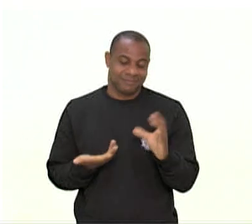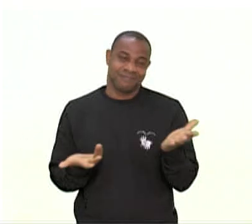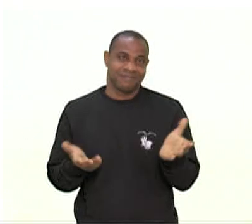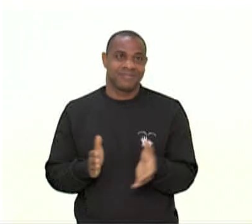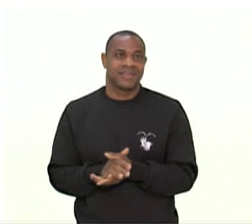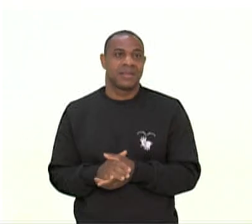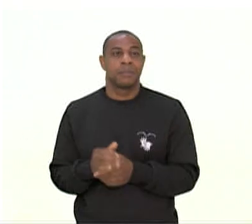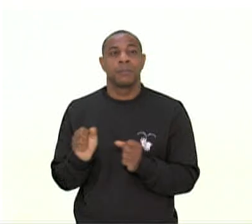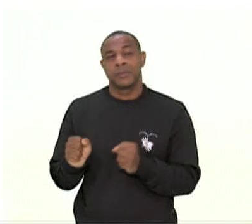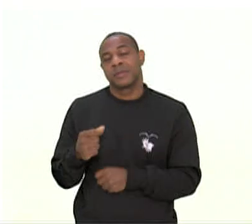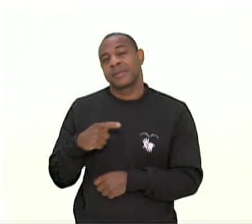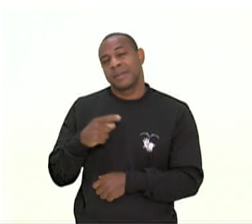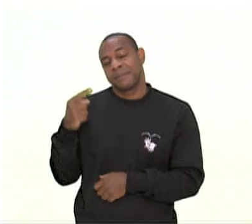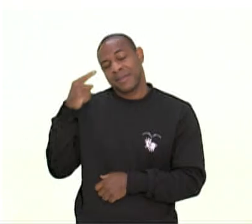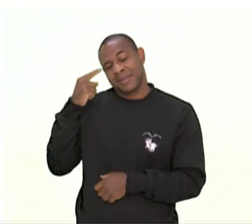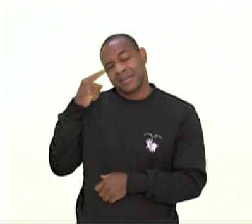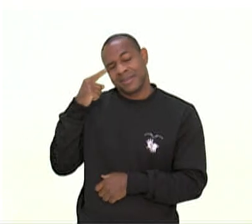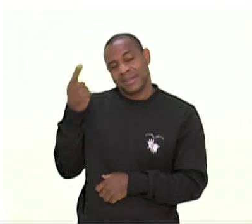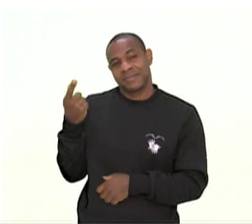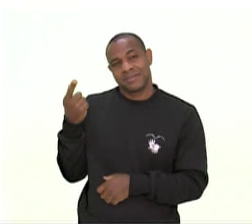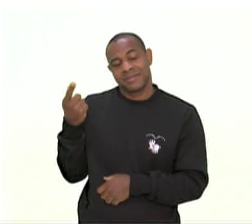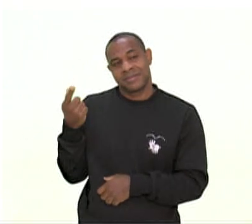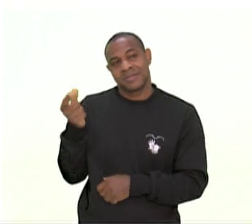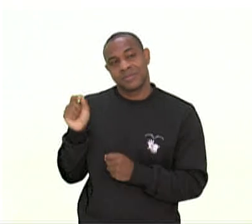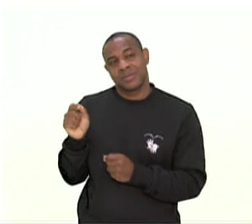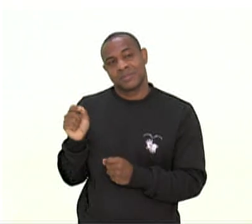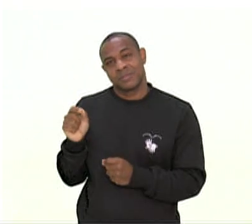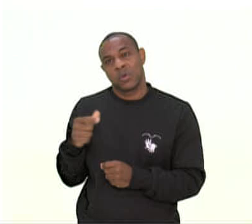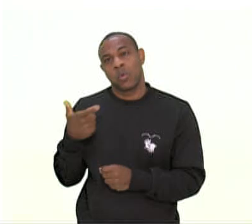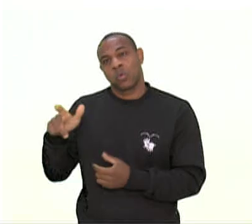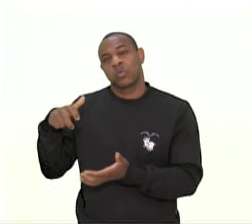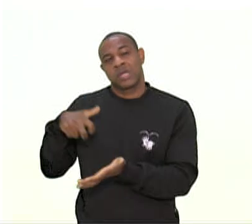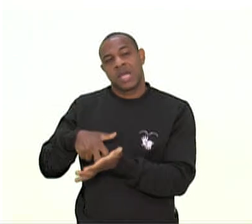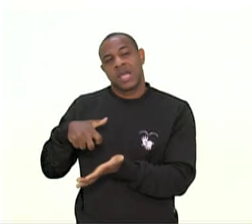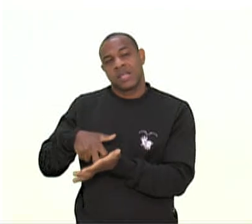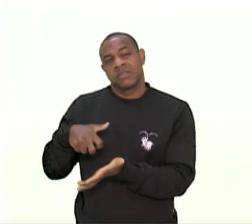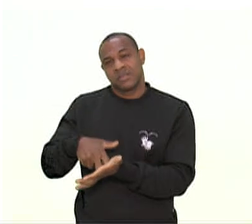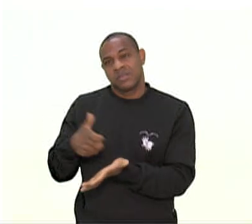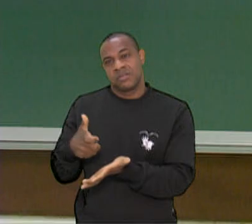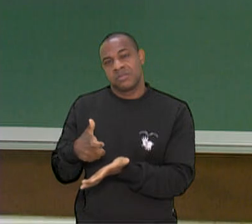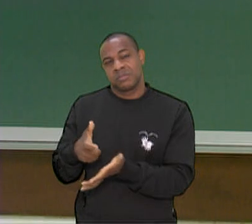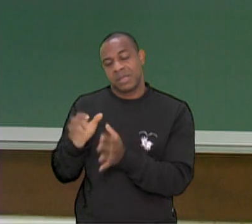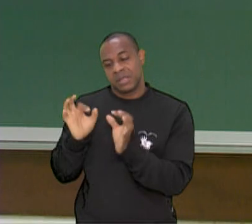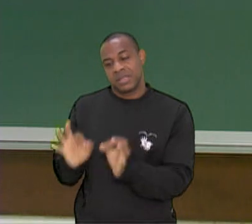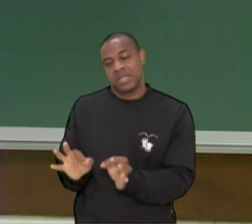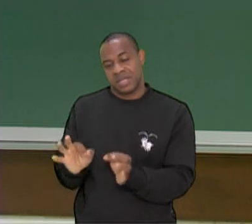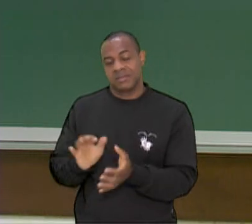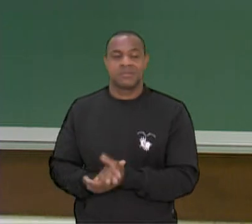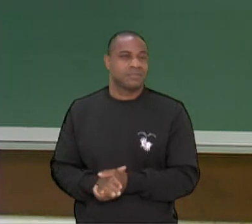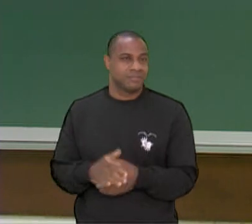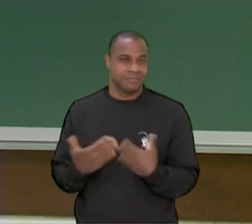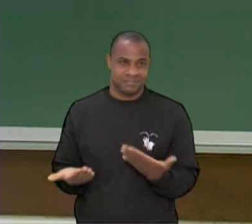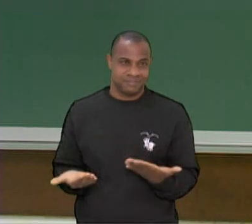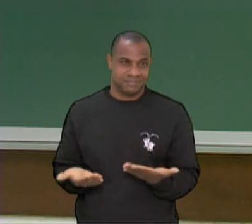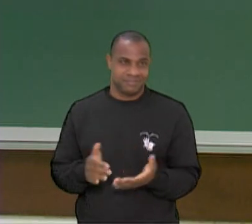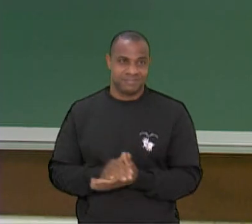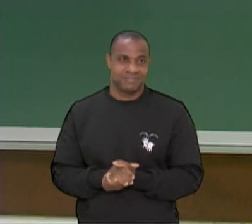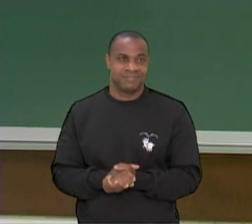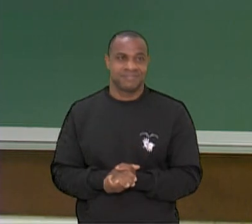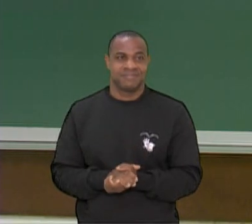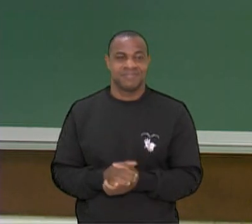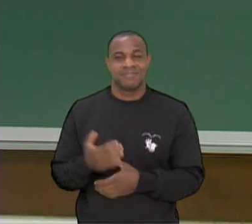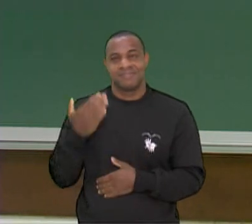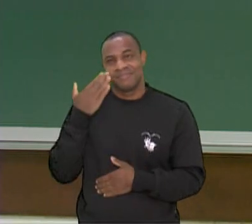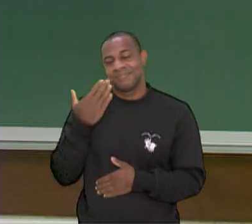Podiam ter pensado em outras penalidades mais cabíveis, porque penalidades está no plural e eles